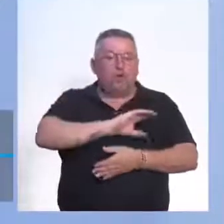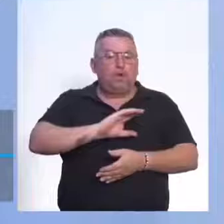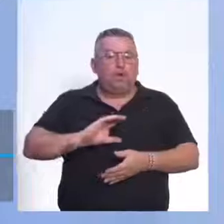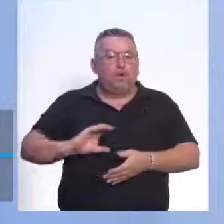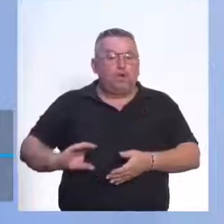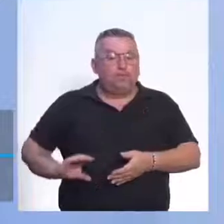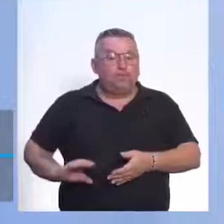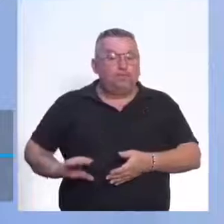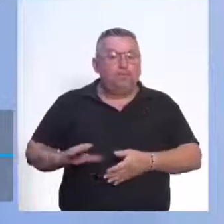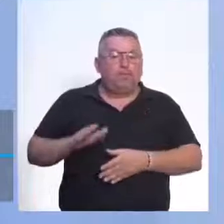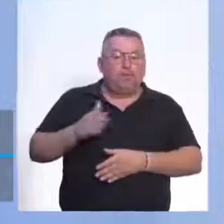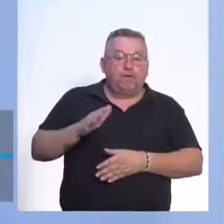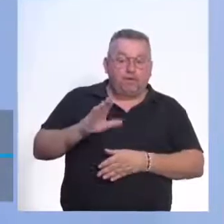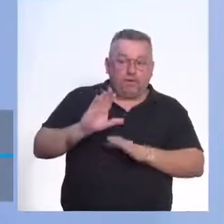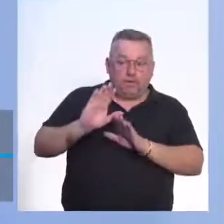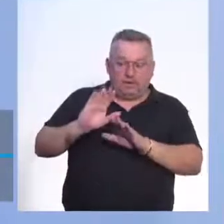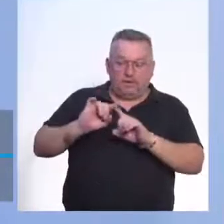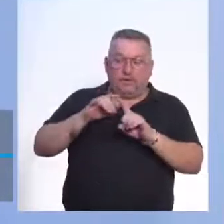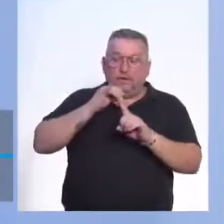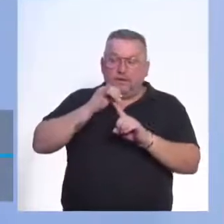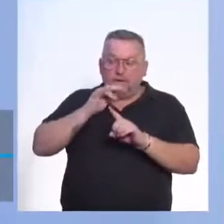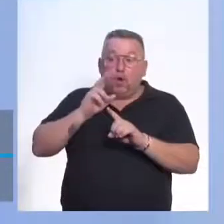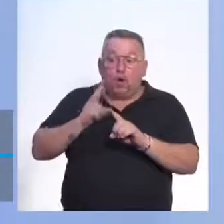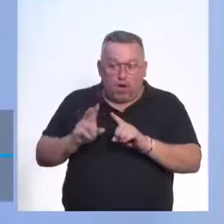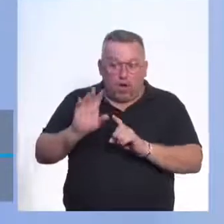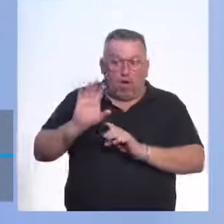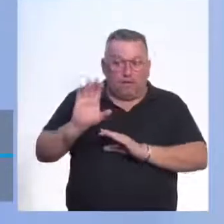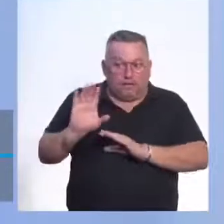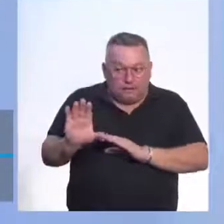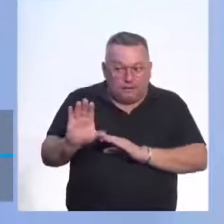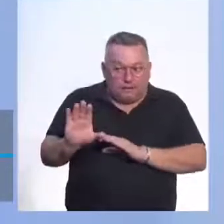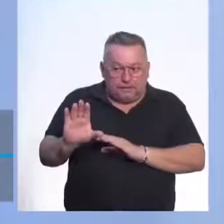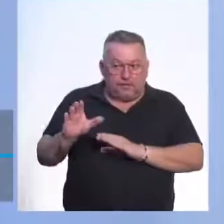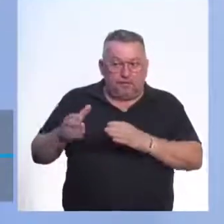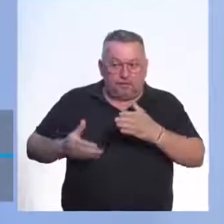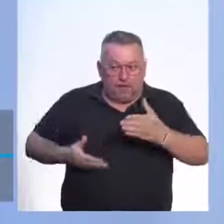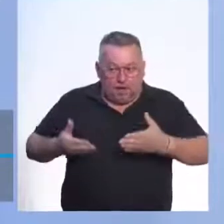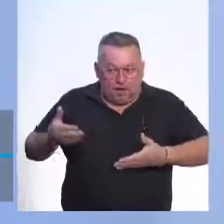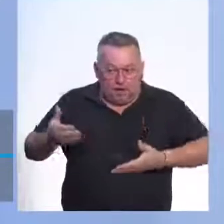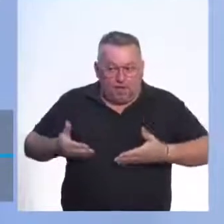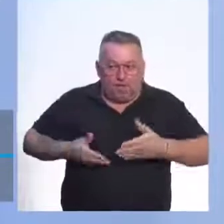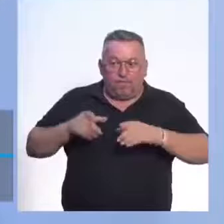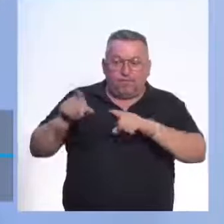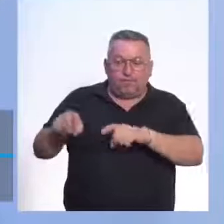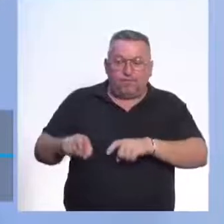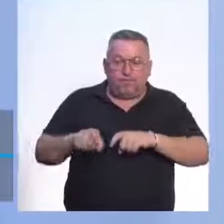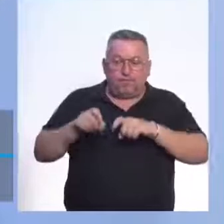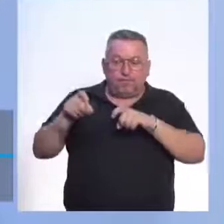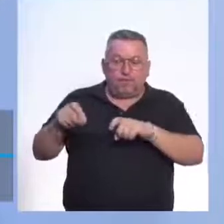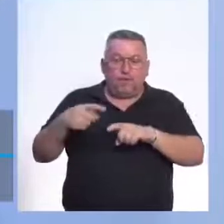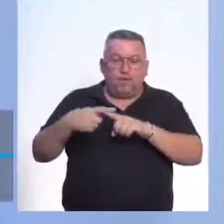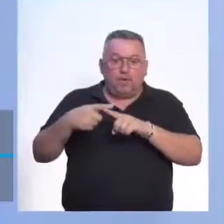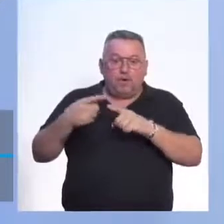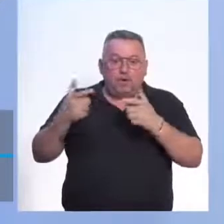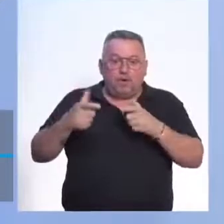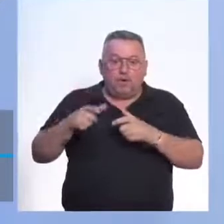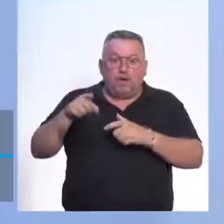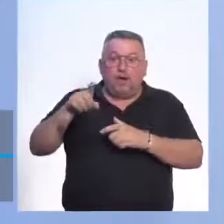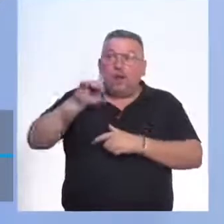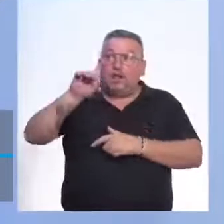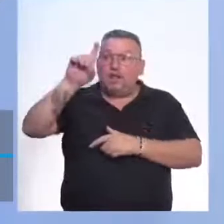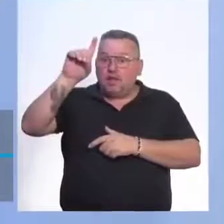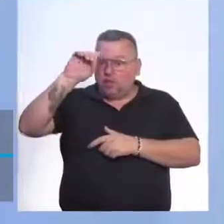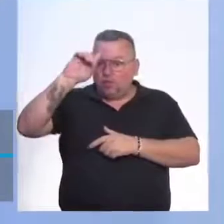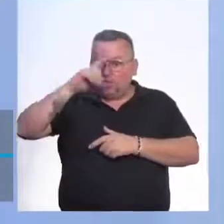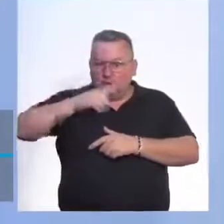mais ou menos assim, olha, permaneça nessa posição de camponês, nessa posição de servo, porque é nesse lugar que Deus te colocou,